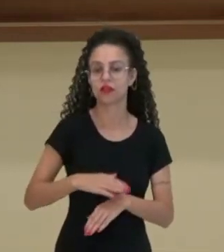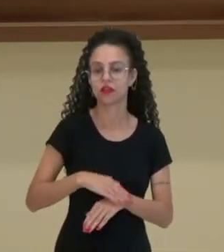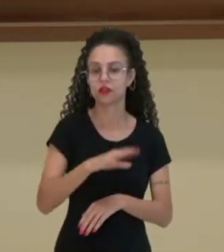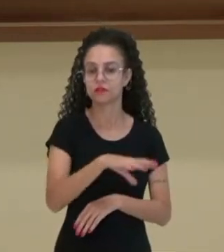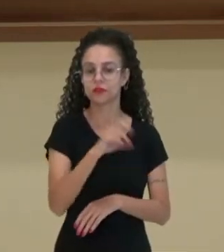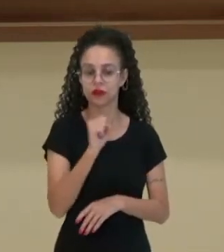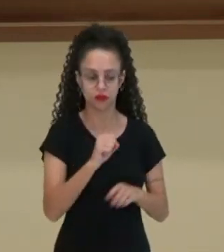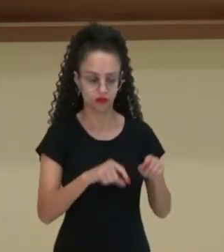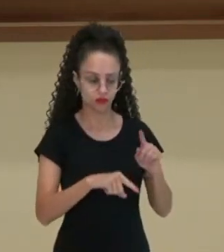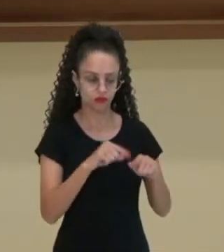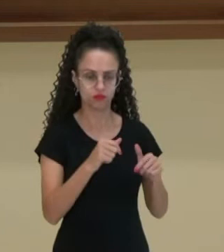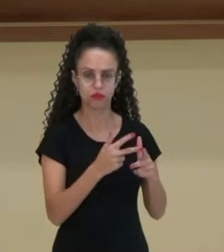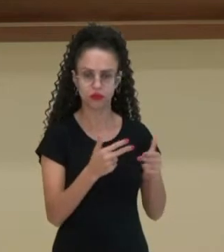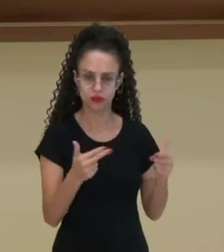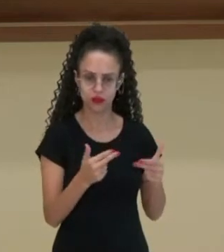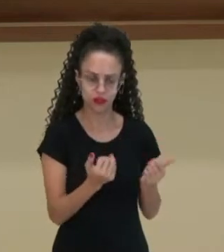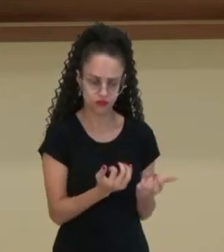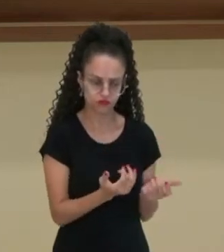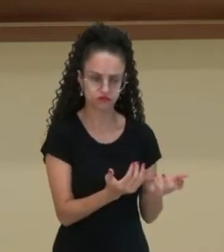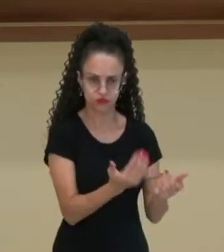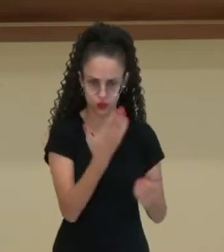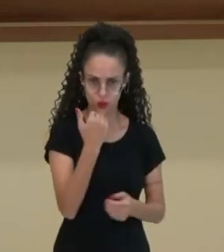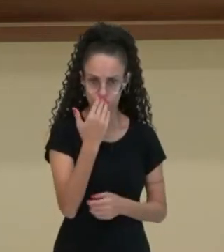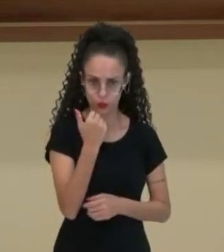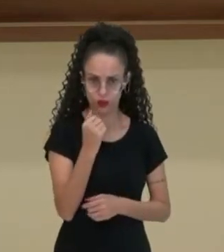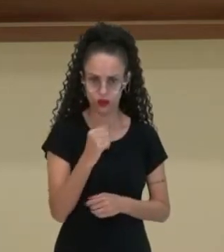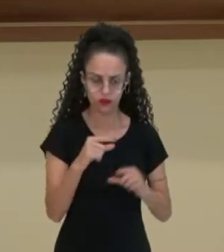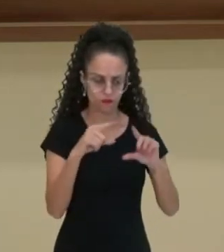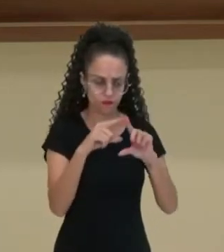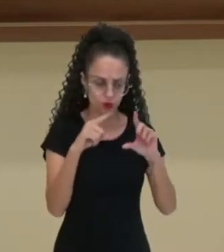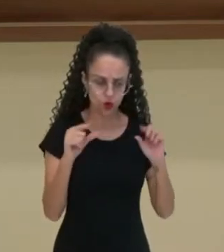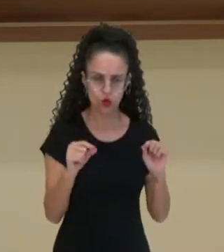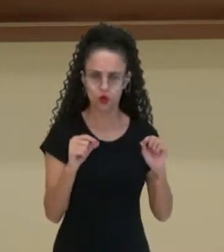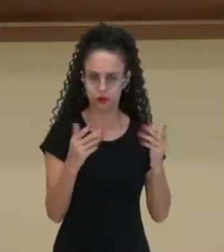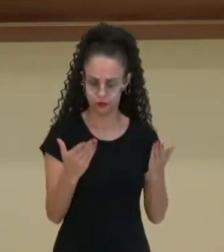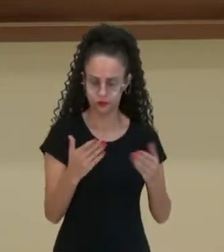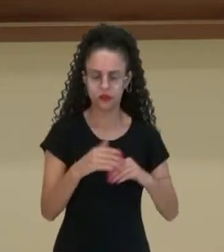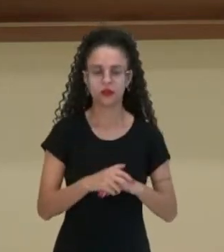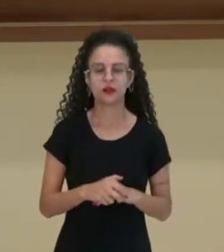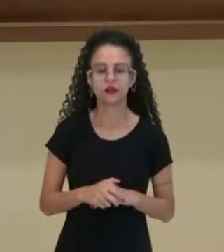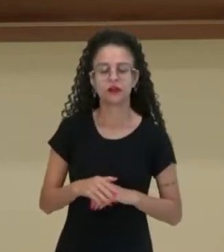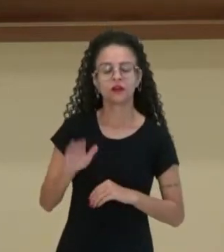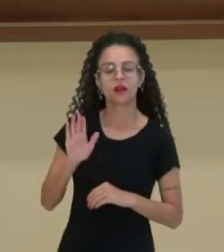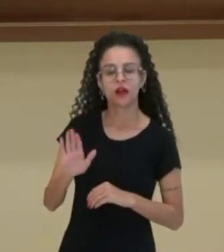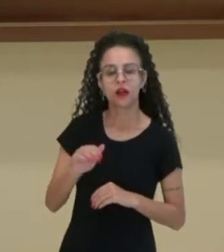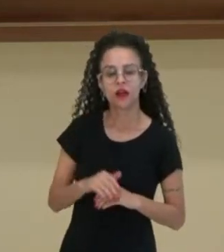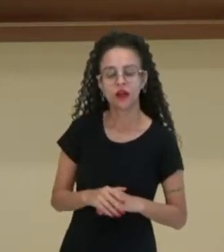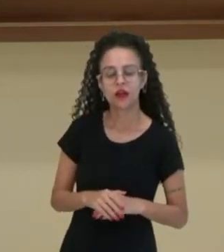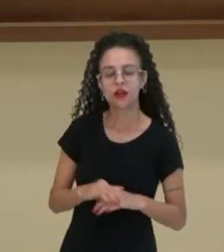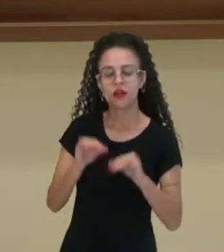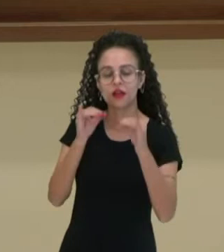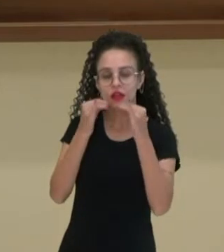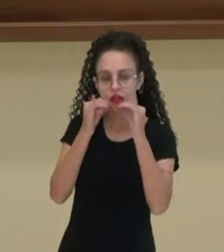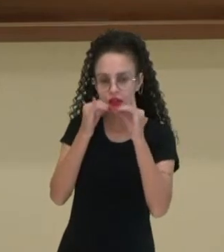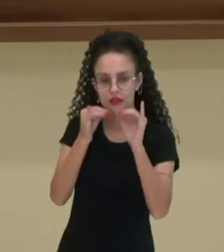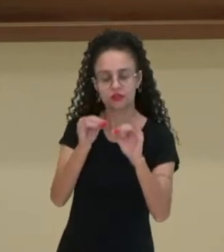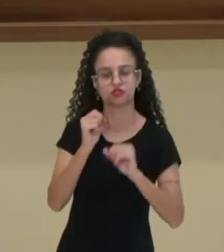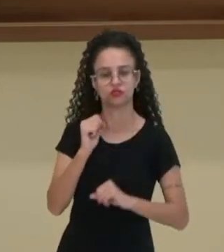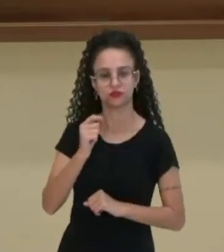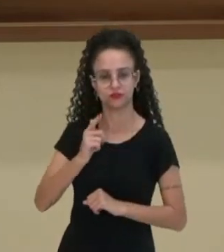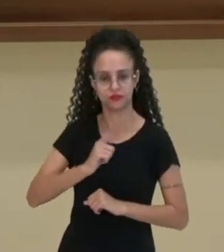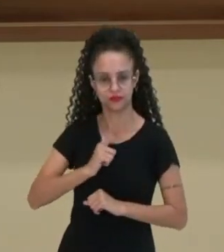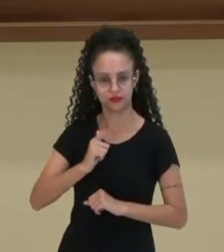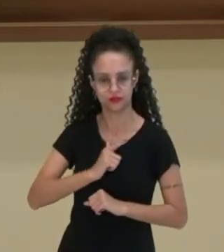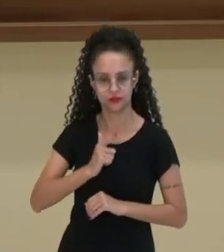a matéria, que é aquele vegetal que ela está comendo, aquelas folhas, né? Ali. E a energia que existe,